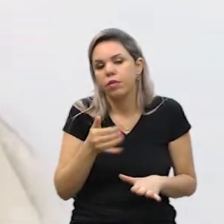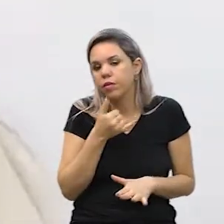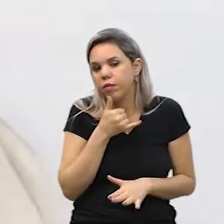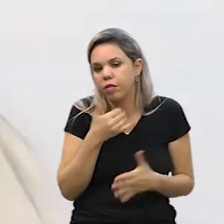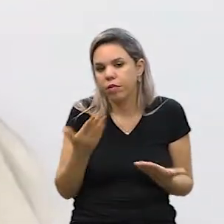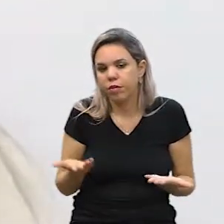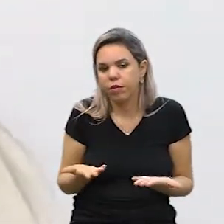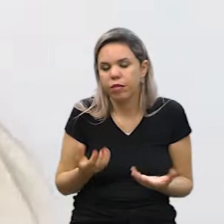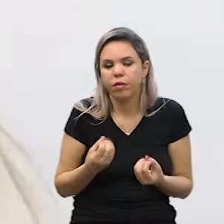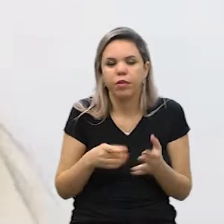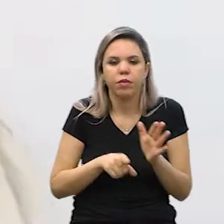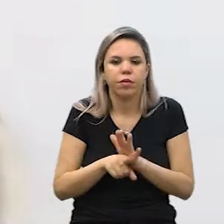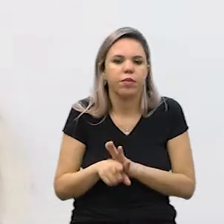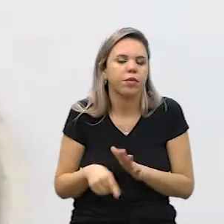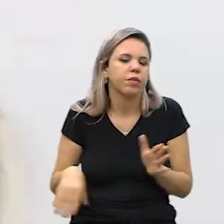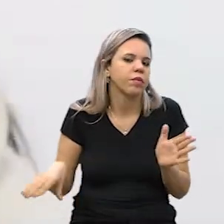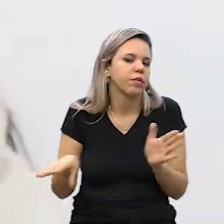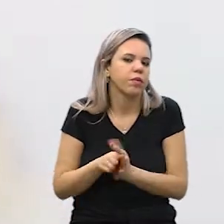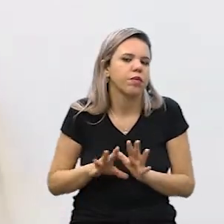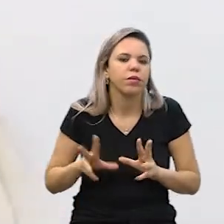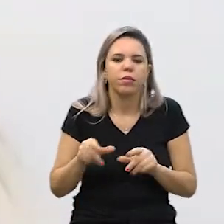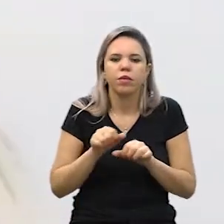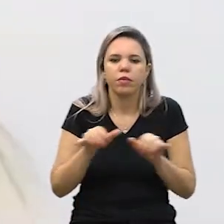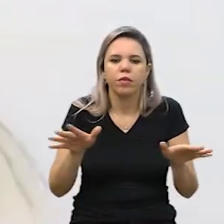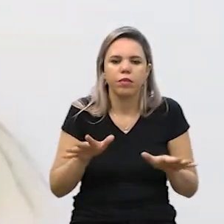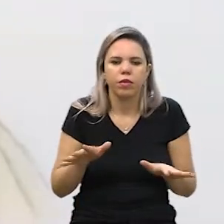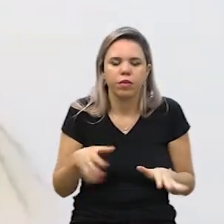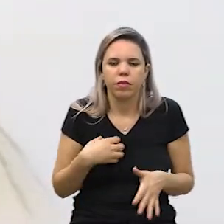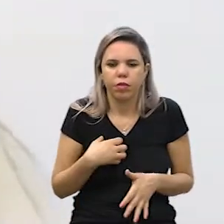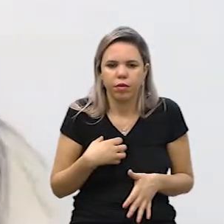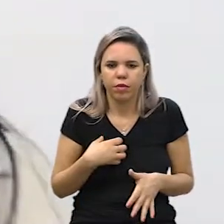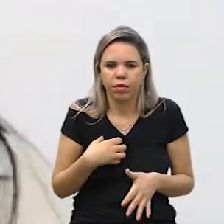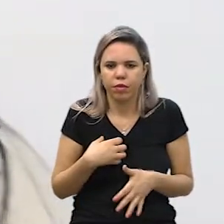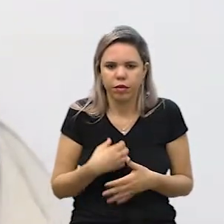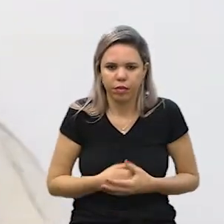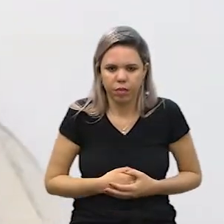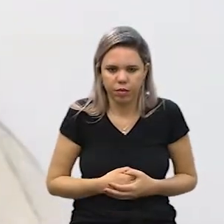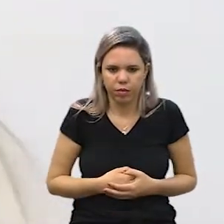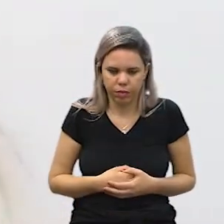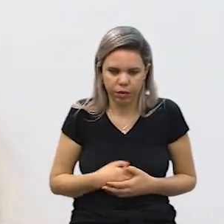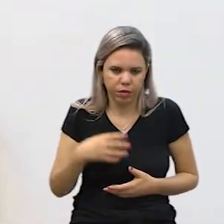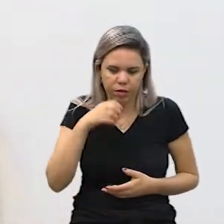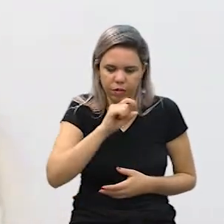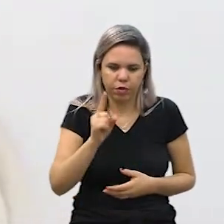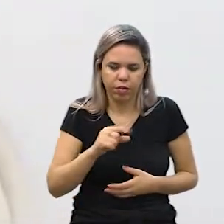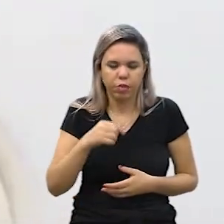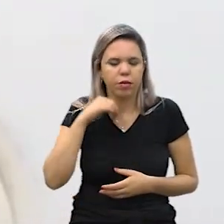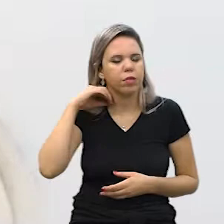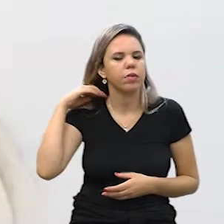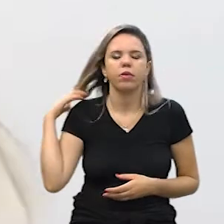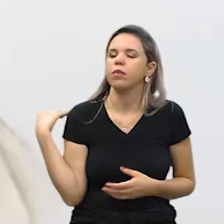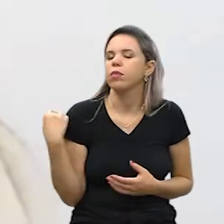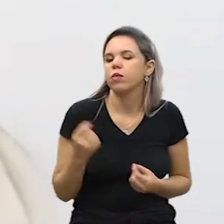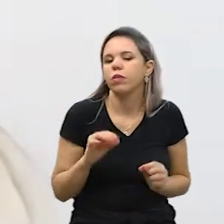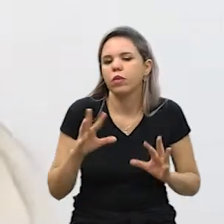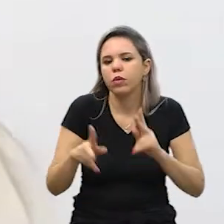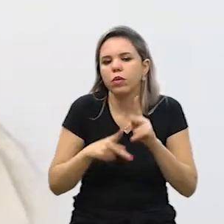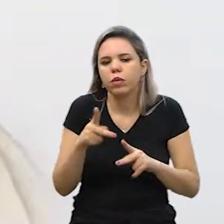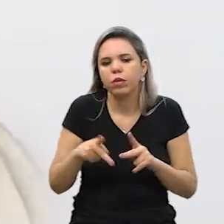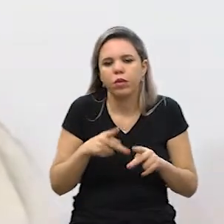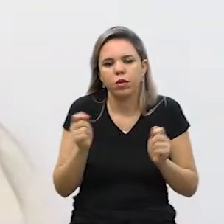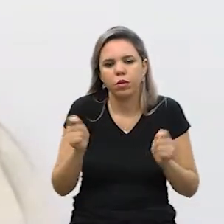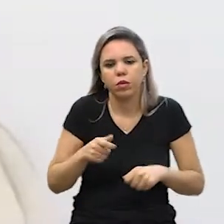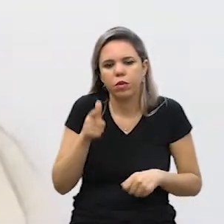hoje, essa informação ela não é pulverizada de uma forma, vamos dizer assim, rápida, para que todas